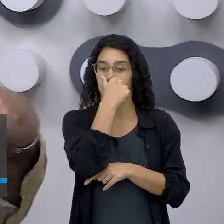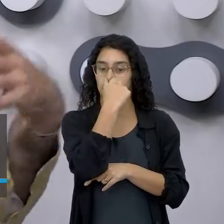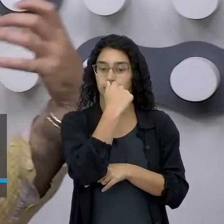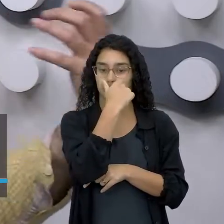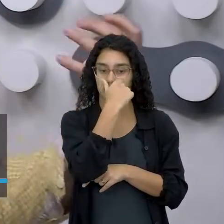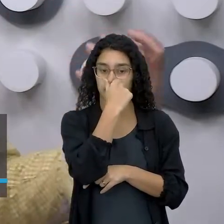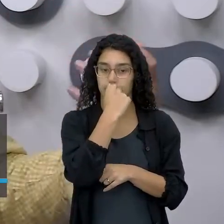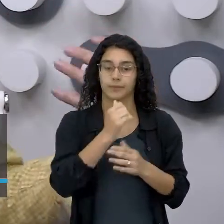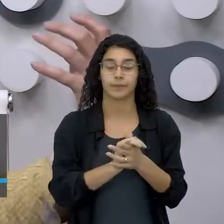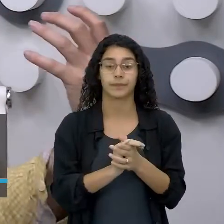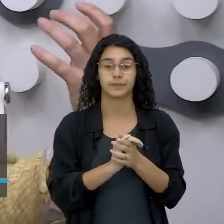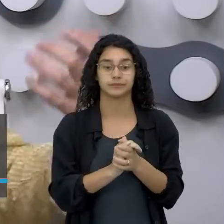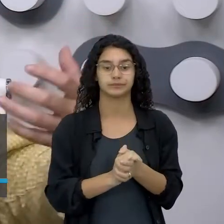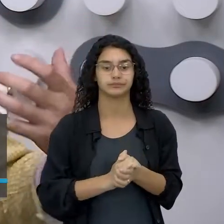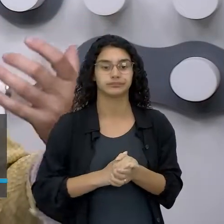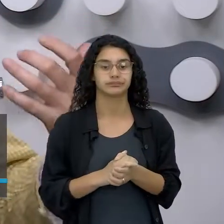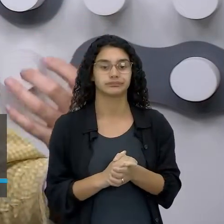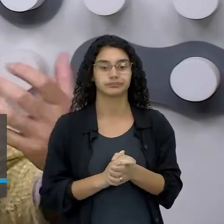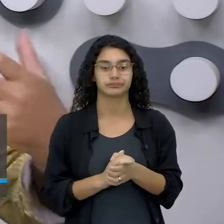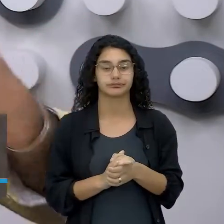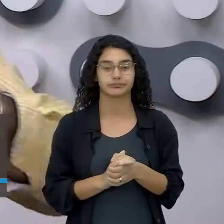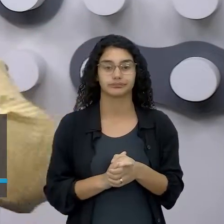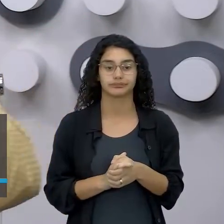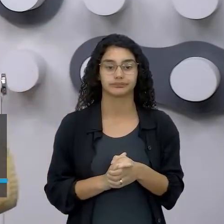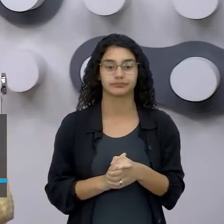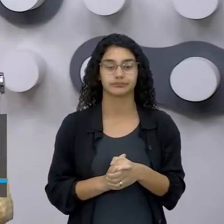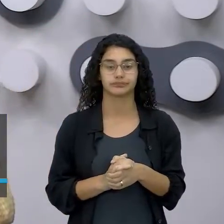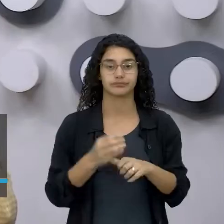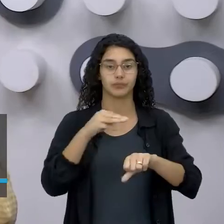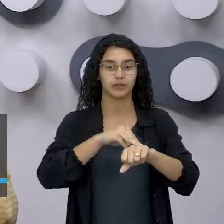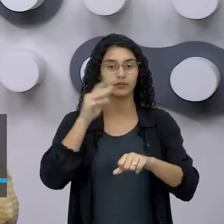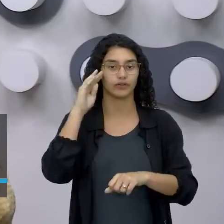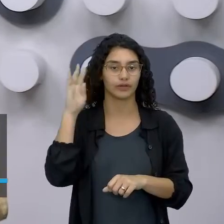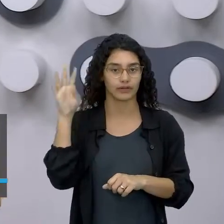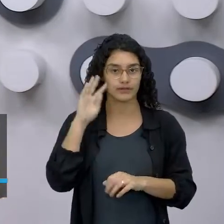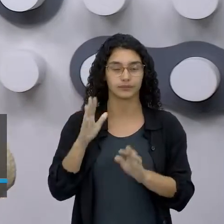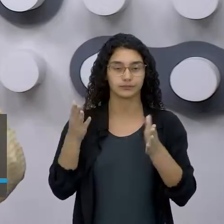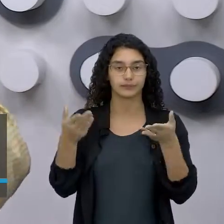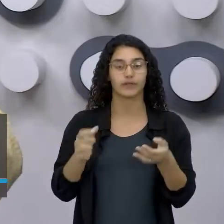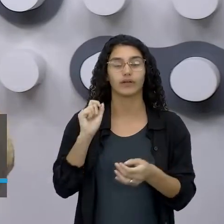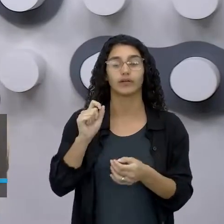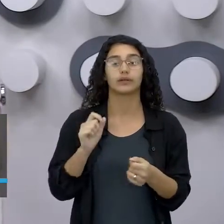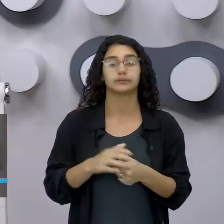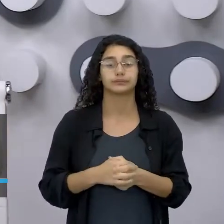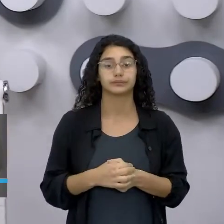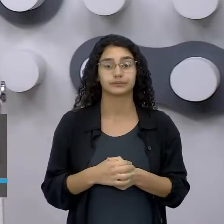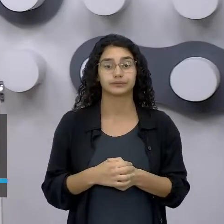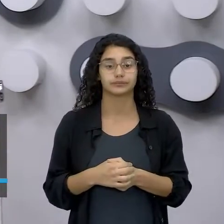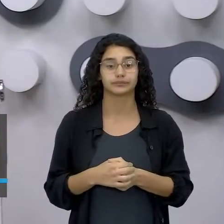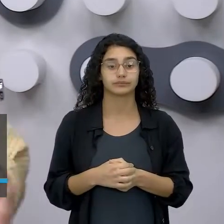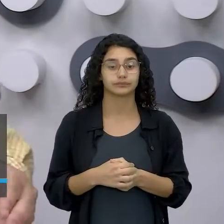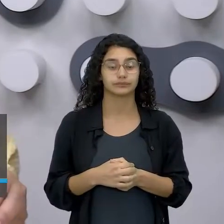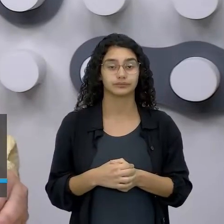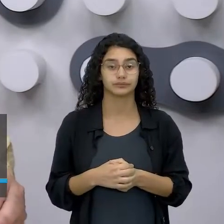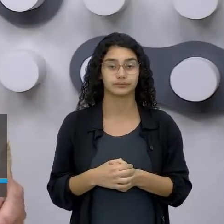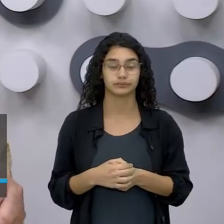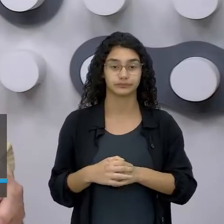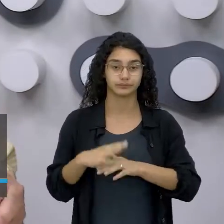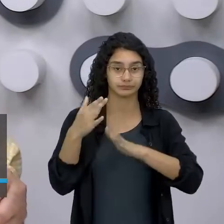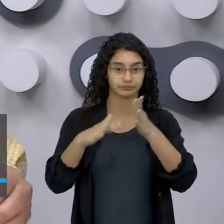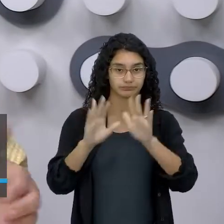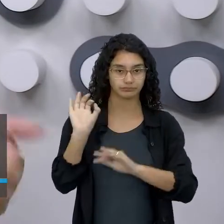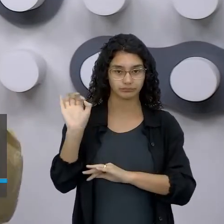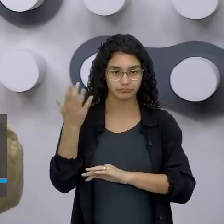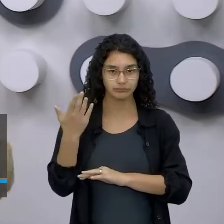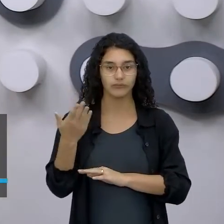uma cabeçada, né, um momento cabeção assim, dizem o seguinte: Algumas